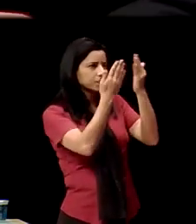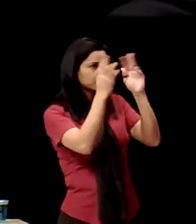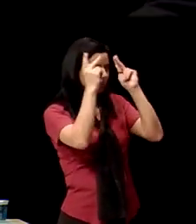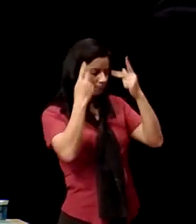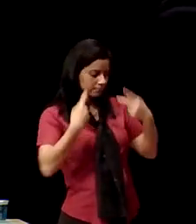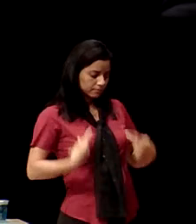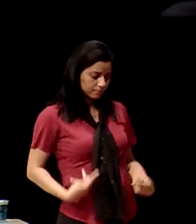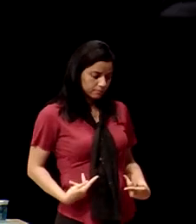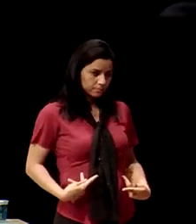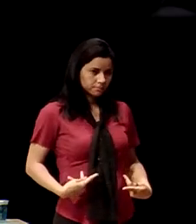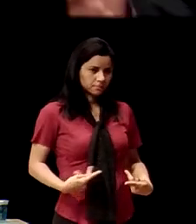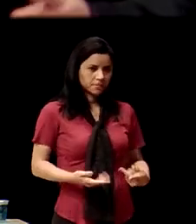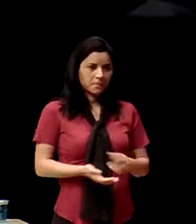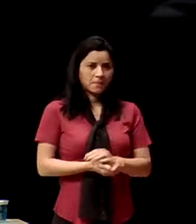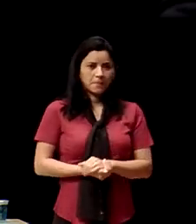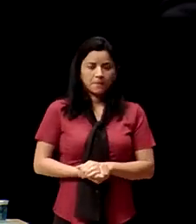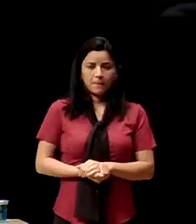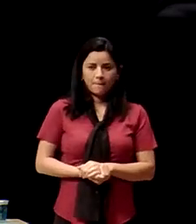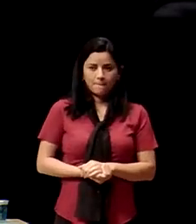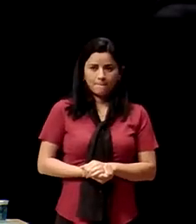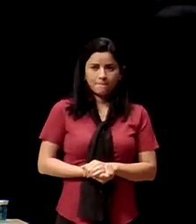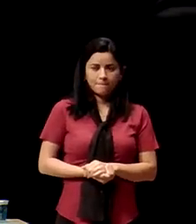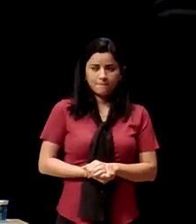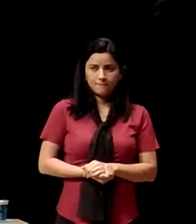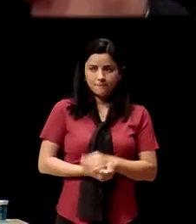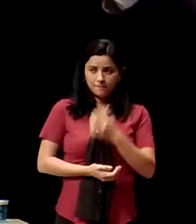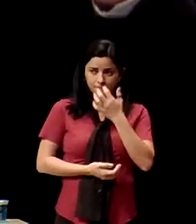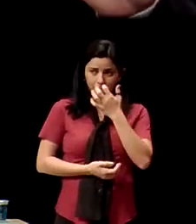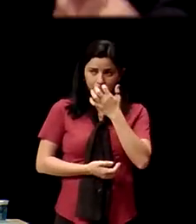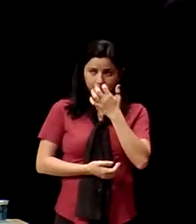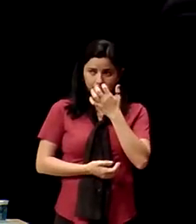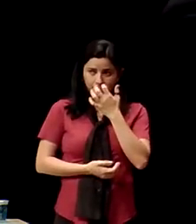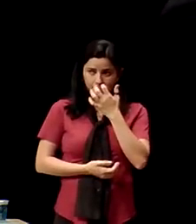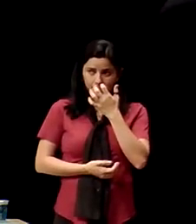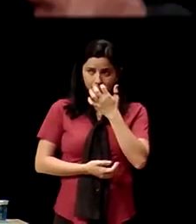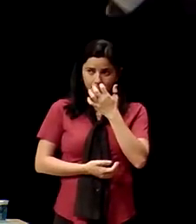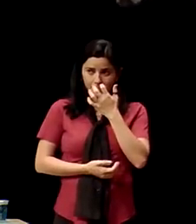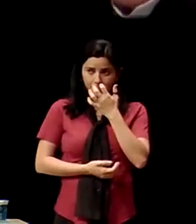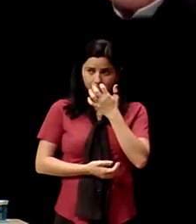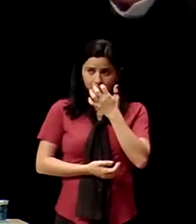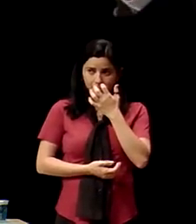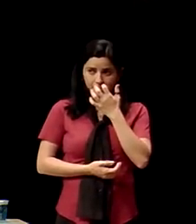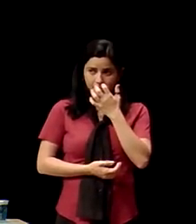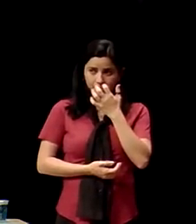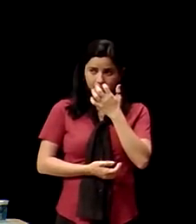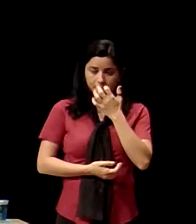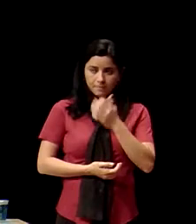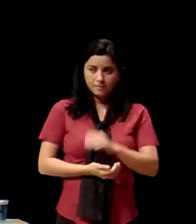So, is social pedagogy similar